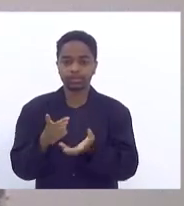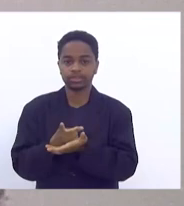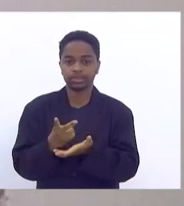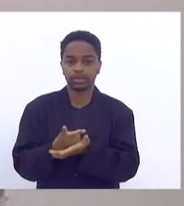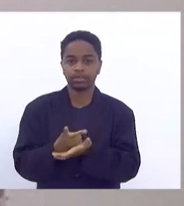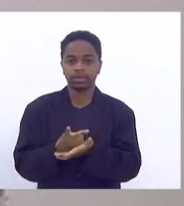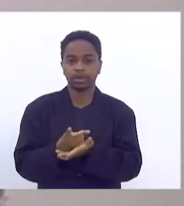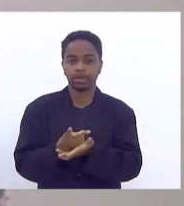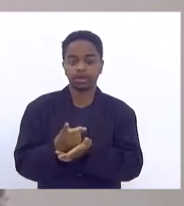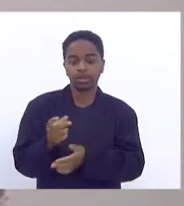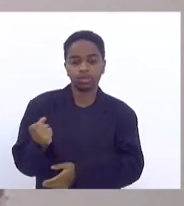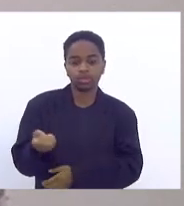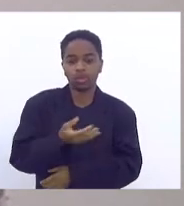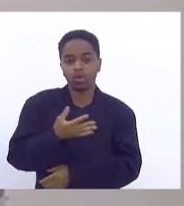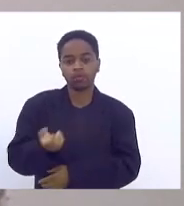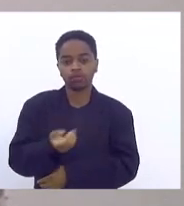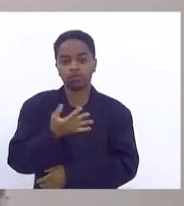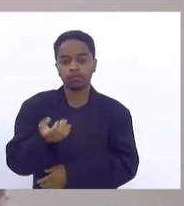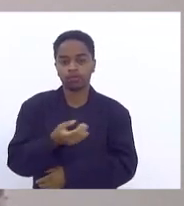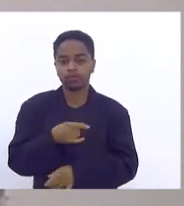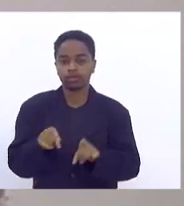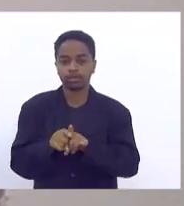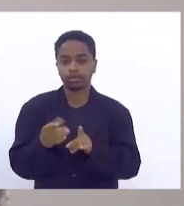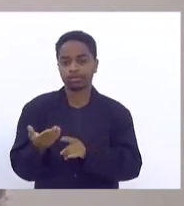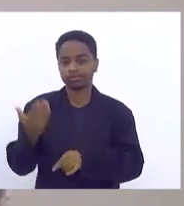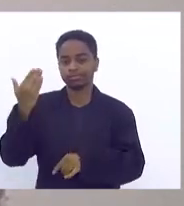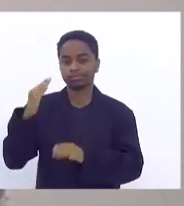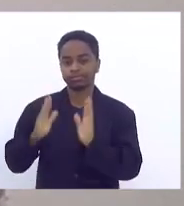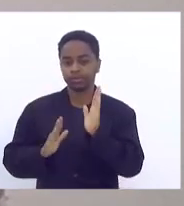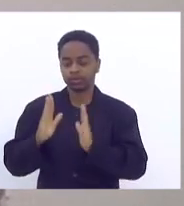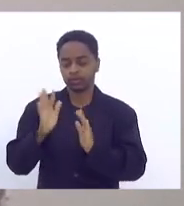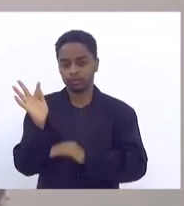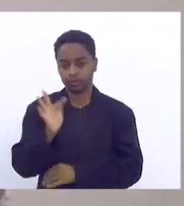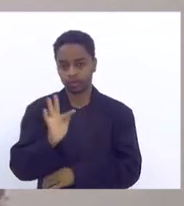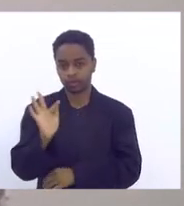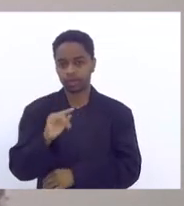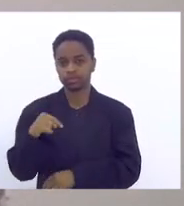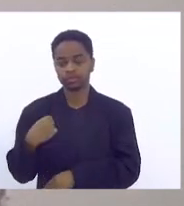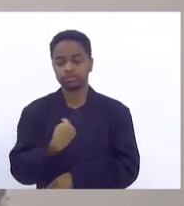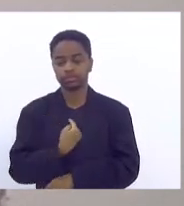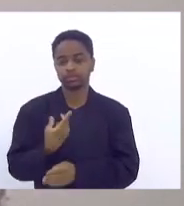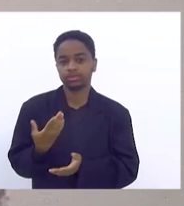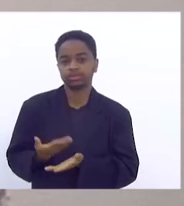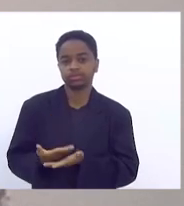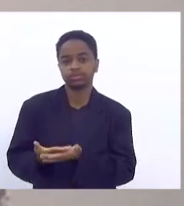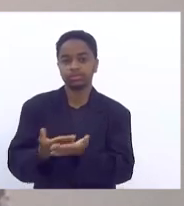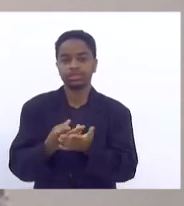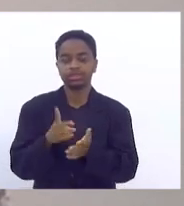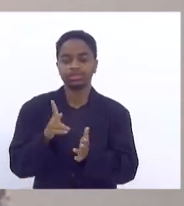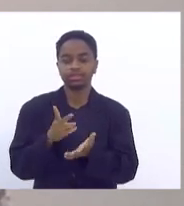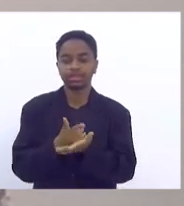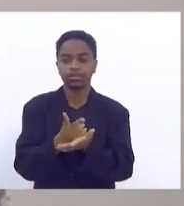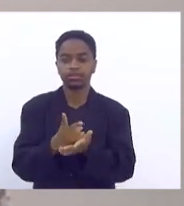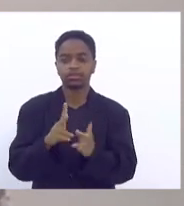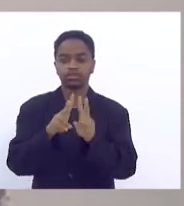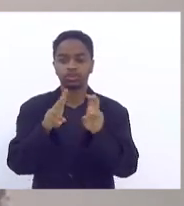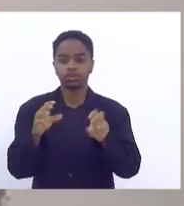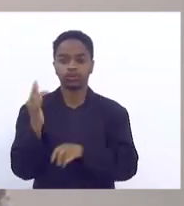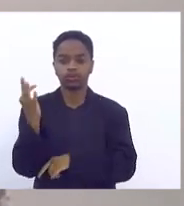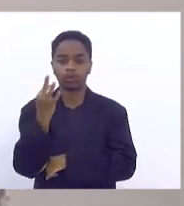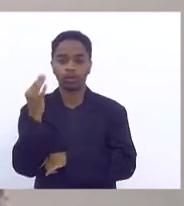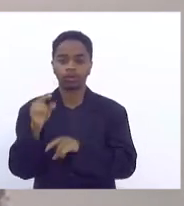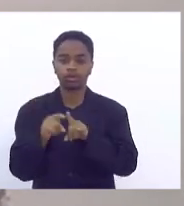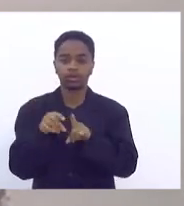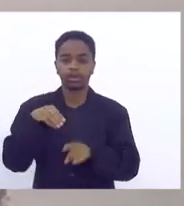assunto sempre moderno Né desde a época de faculdade a gente sempre né falou imunidade formal imunidade